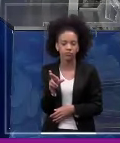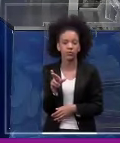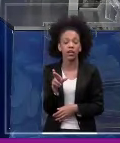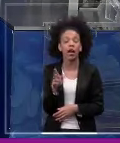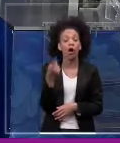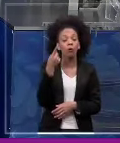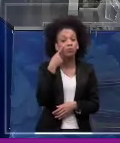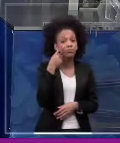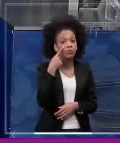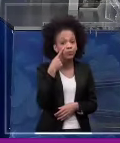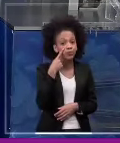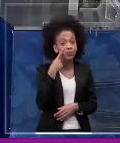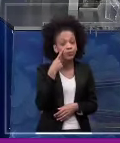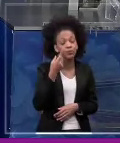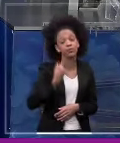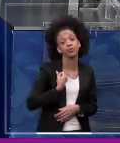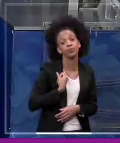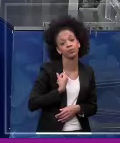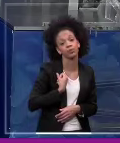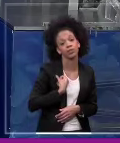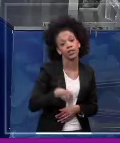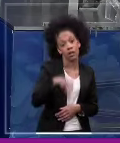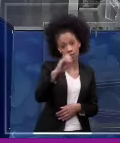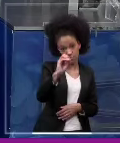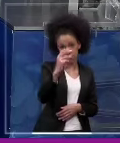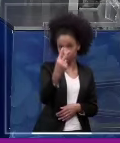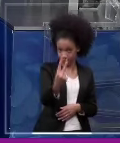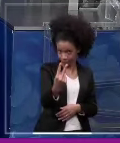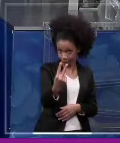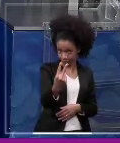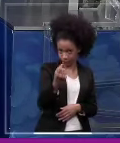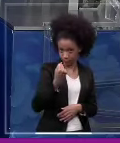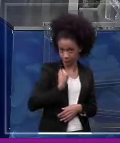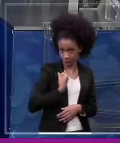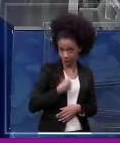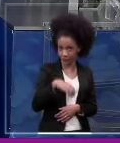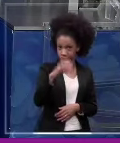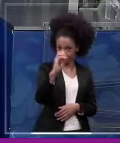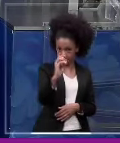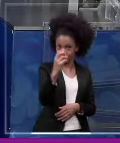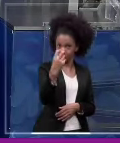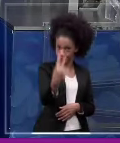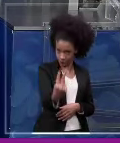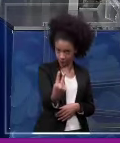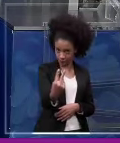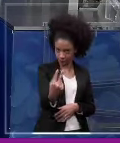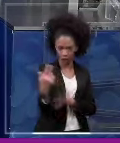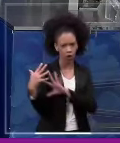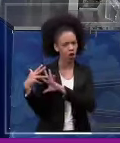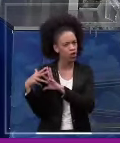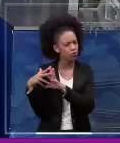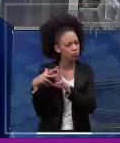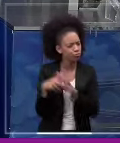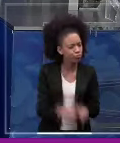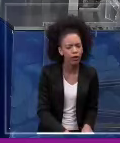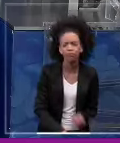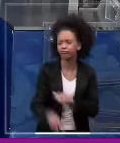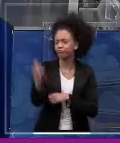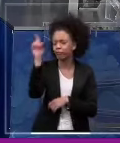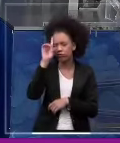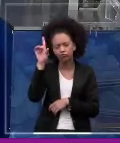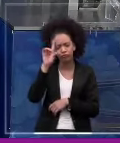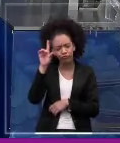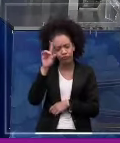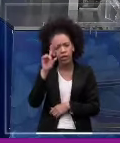O quarto número está na tela, bola amarela, número 02. Amarela, 02. Todas as noites, milhões em